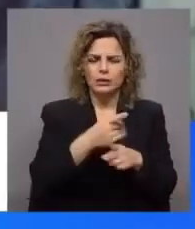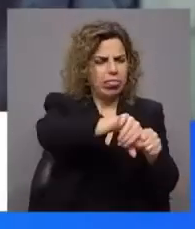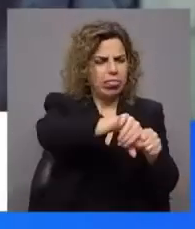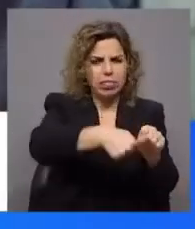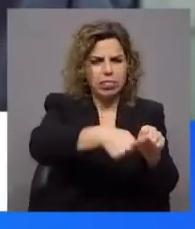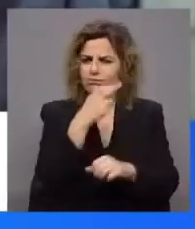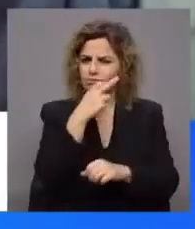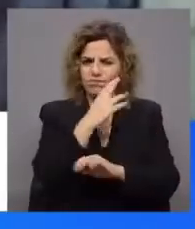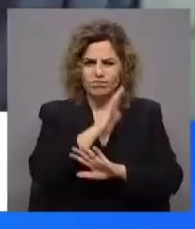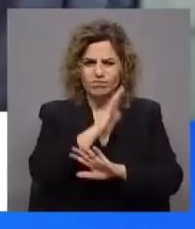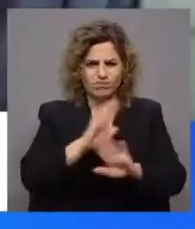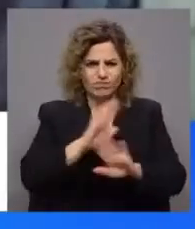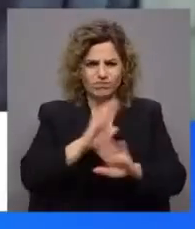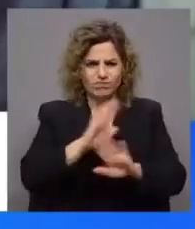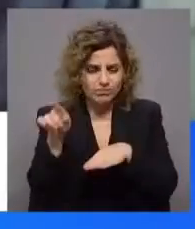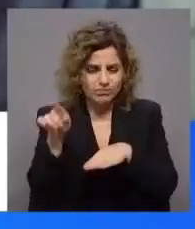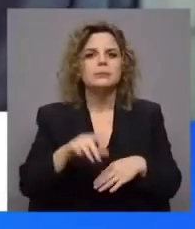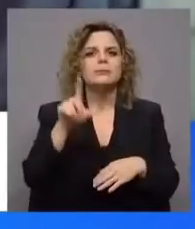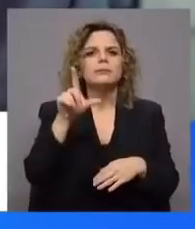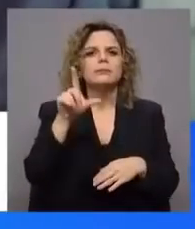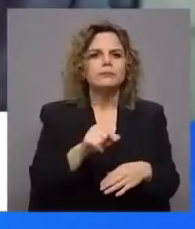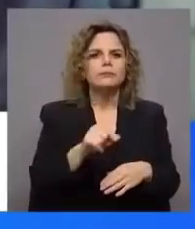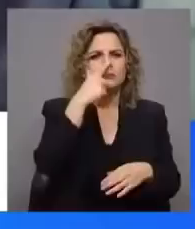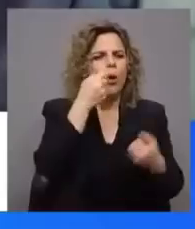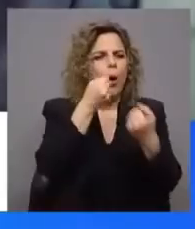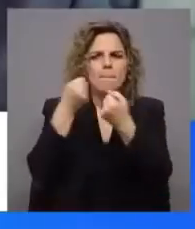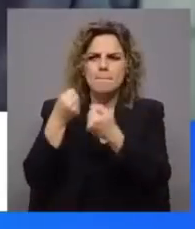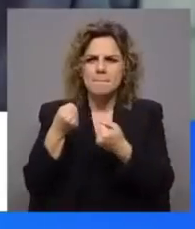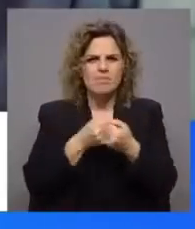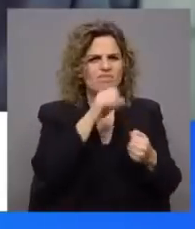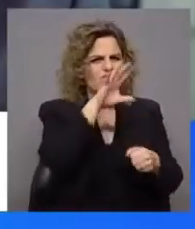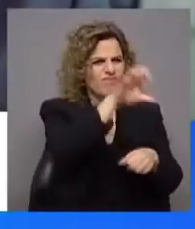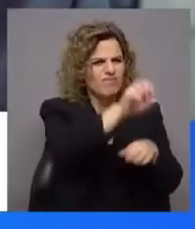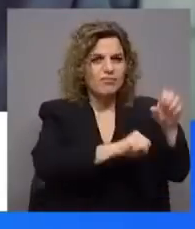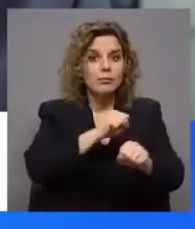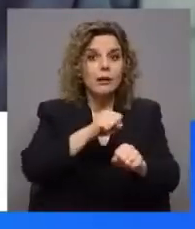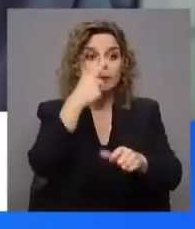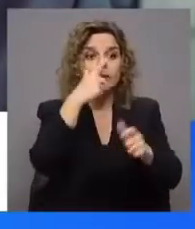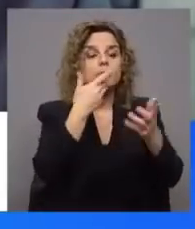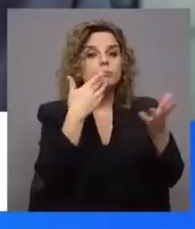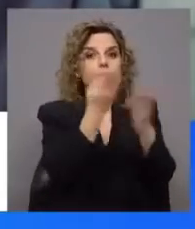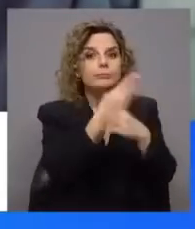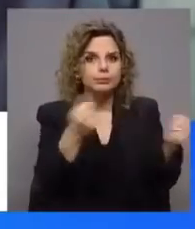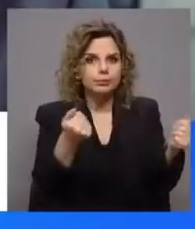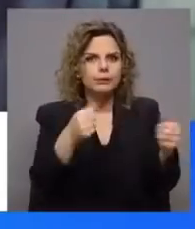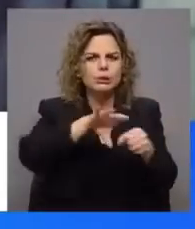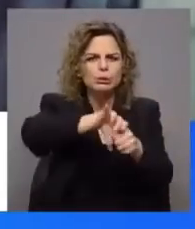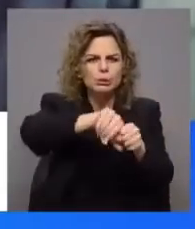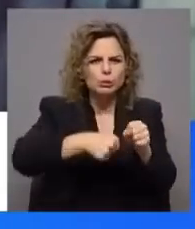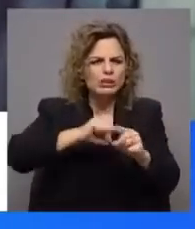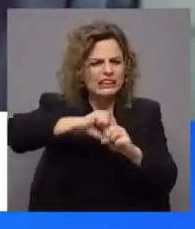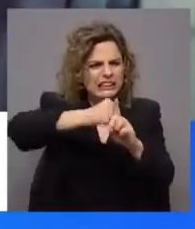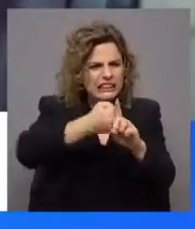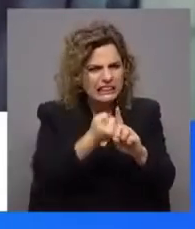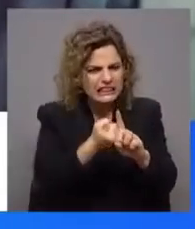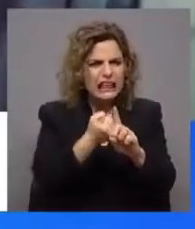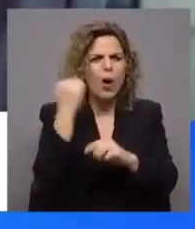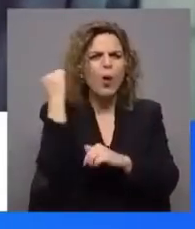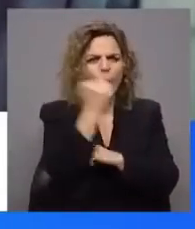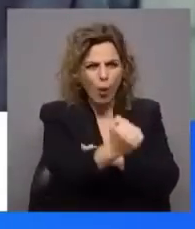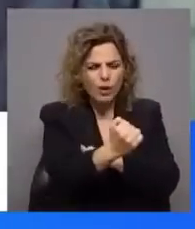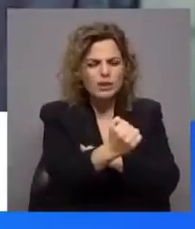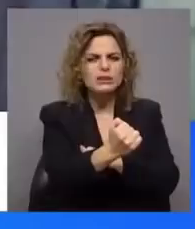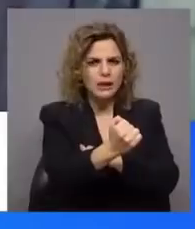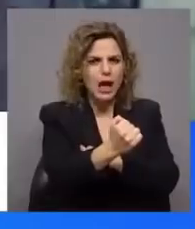atrocidades, de detenção de opositores, de desaparecimento de opositores, de tortura e de crimes contra a humanidade. E a